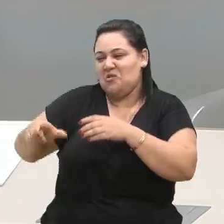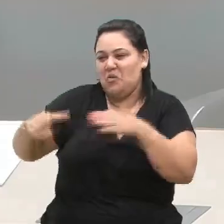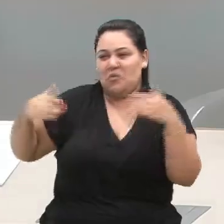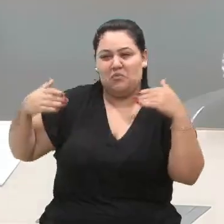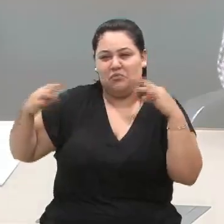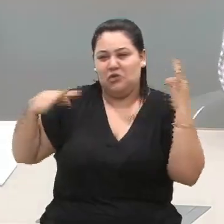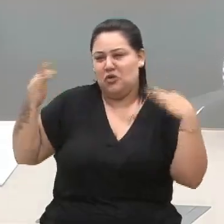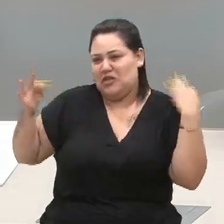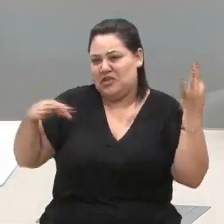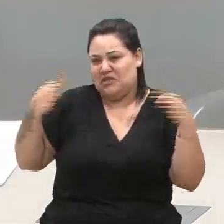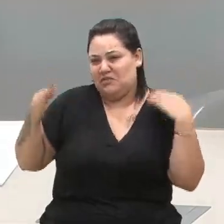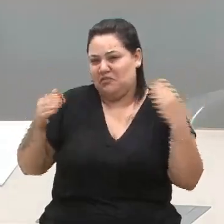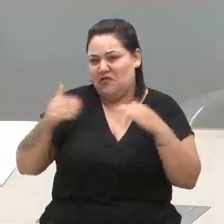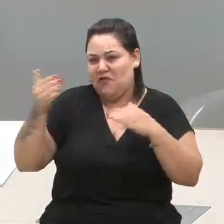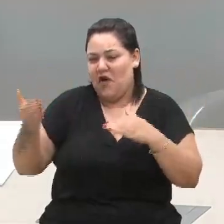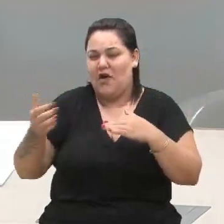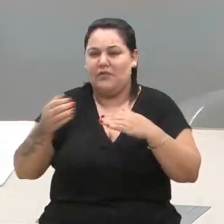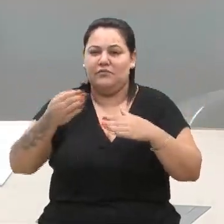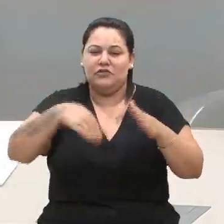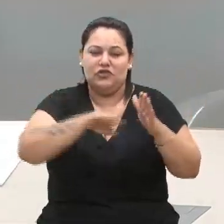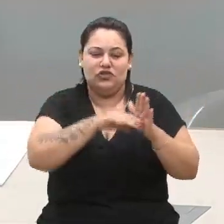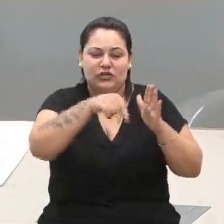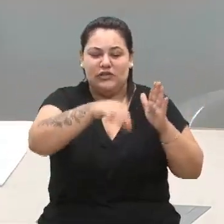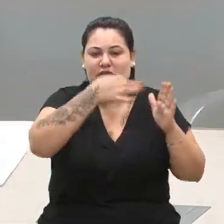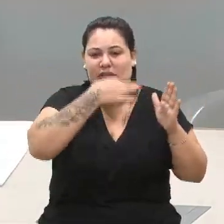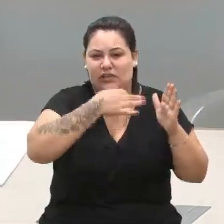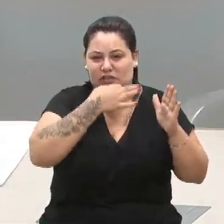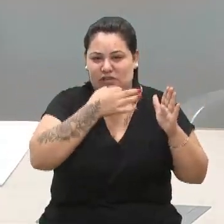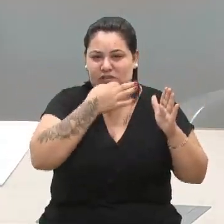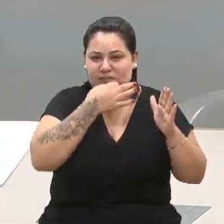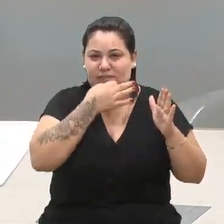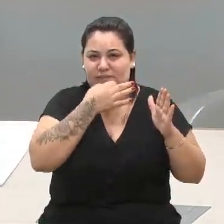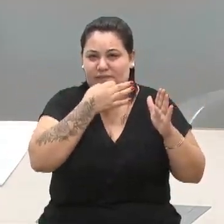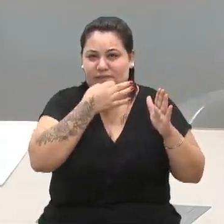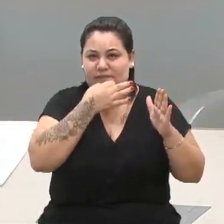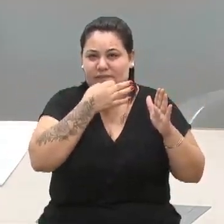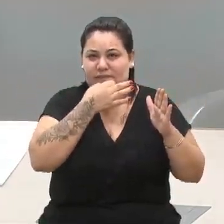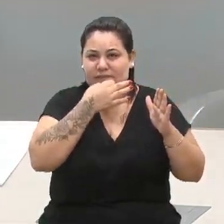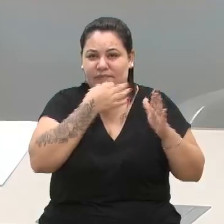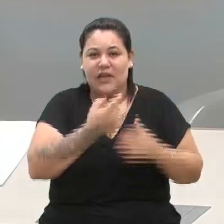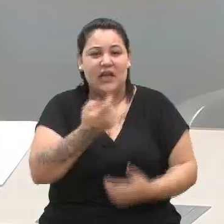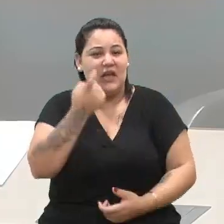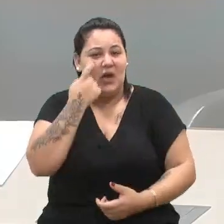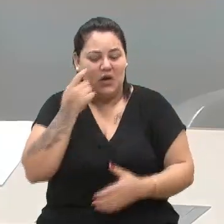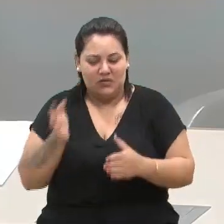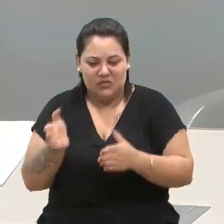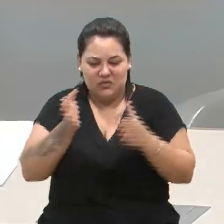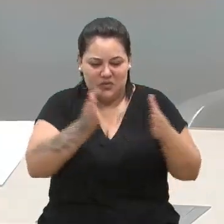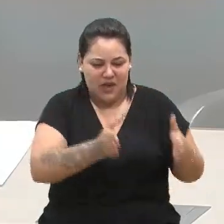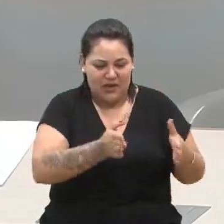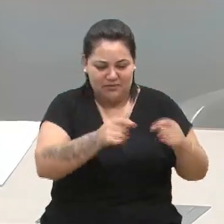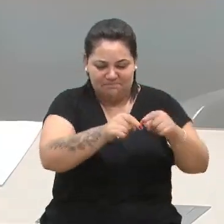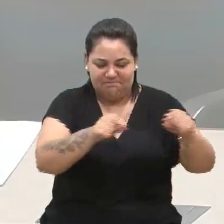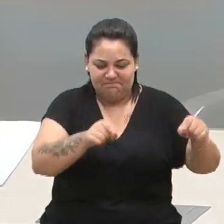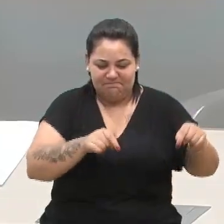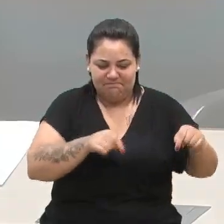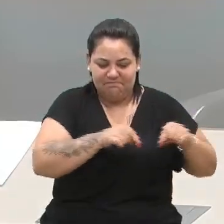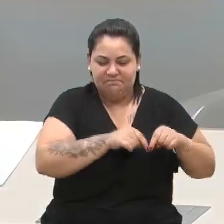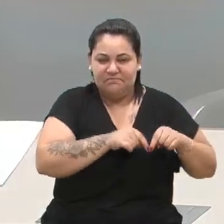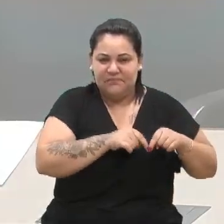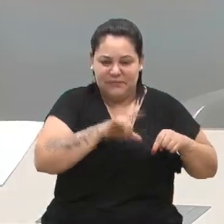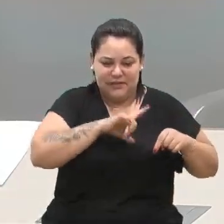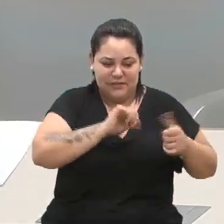Marisol, vem lá lá do Campo do Caxias e vê toda aquela